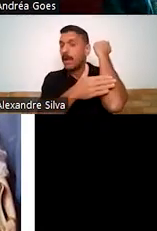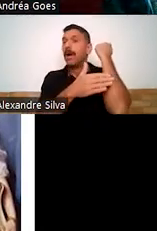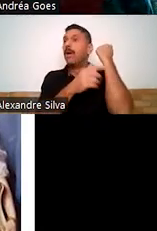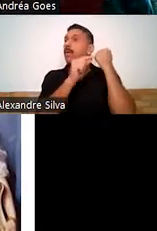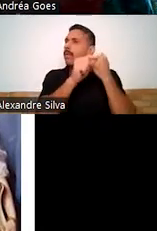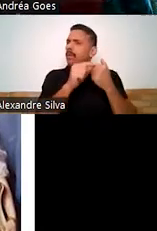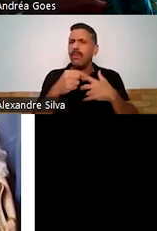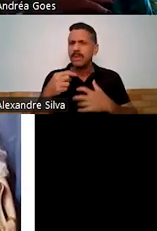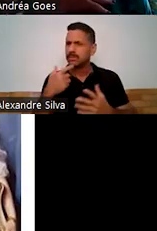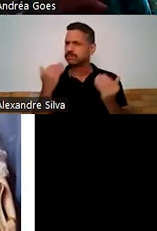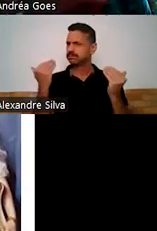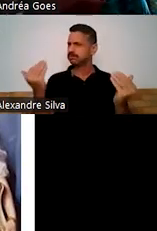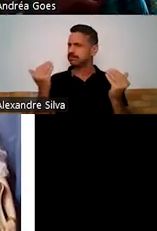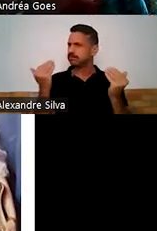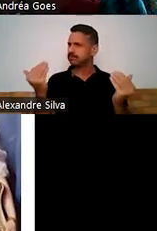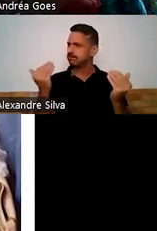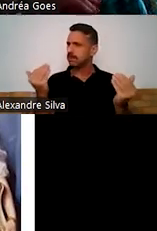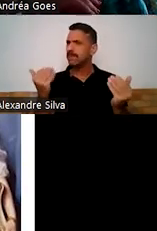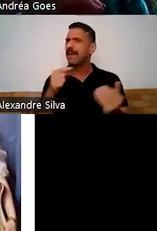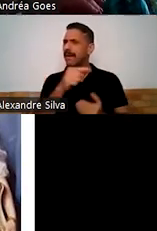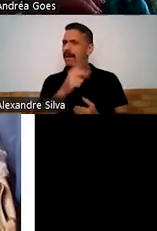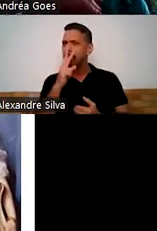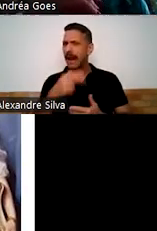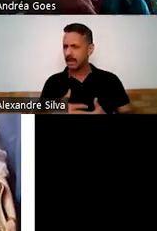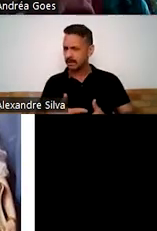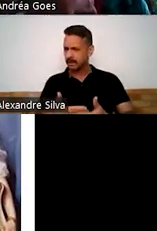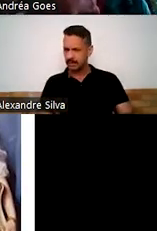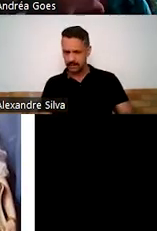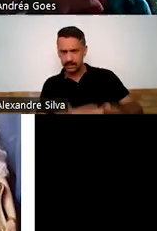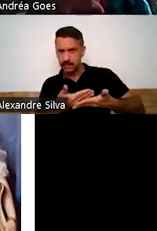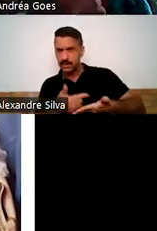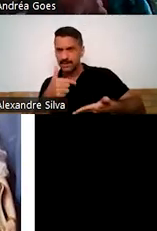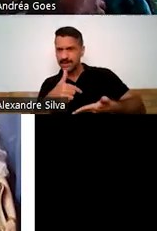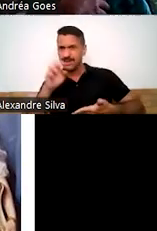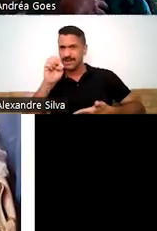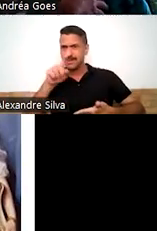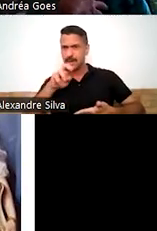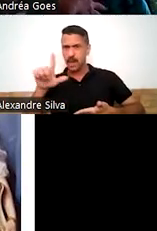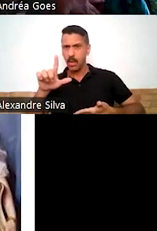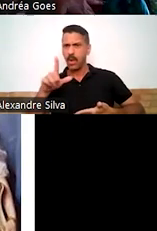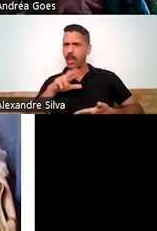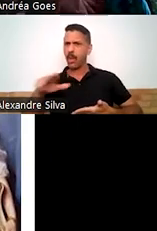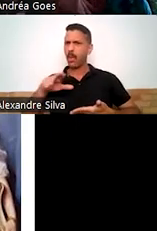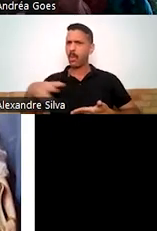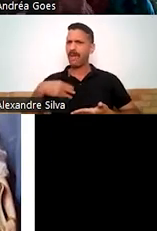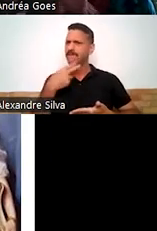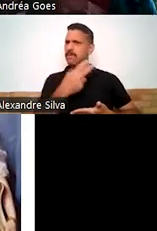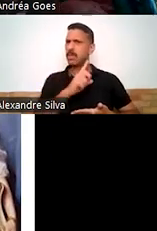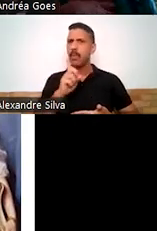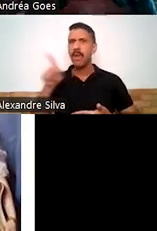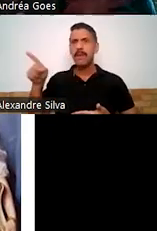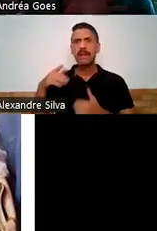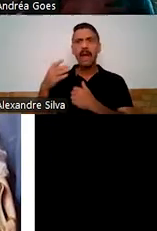as desconfianças dele de que a criança que nasceu, o Ezequiel, não seja filho dele, sim do melhor amigo dele,